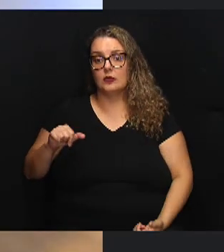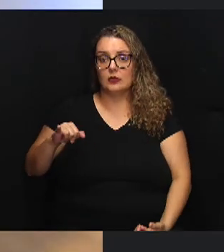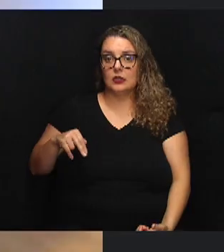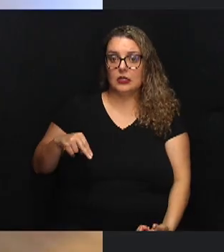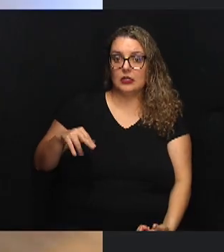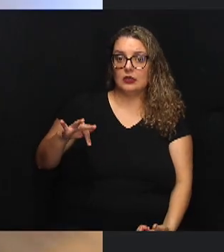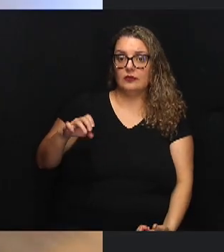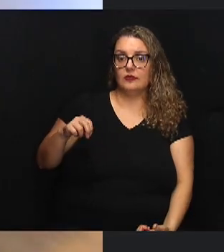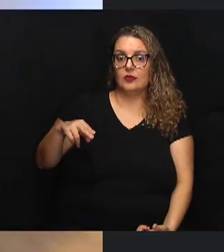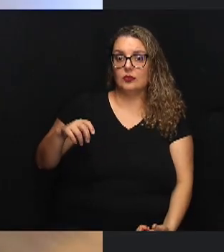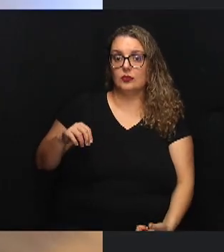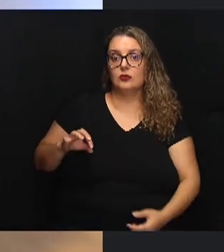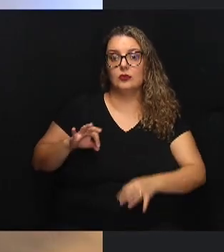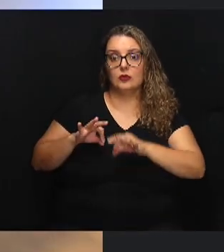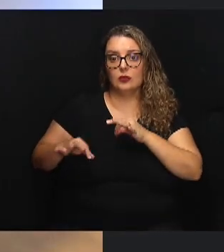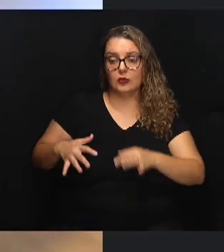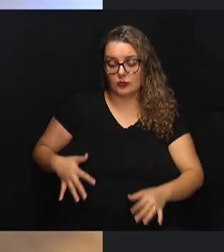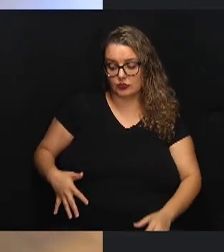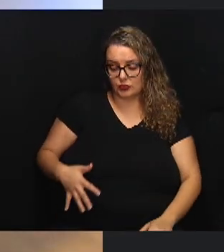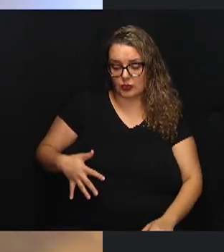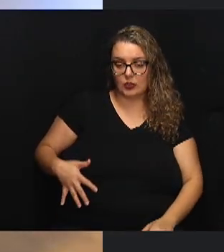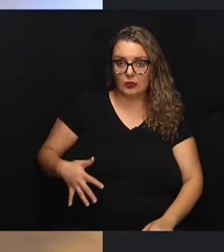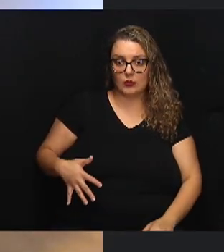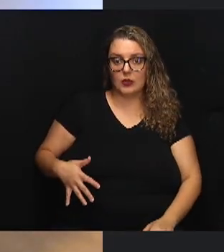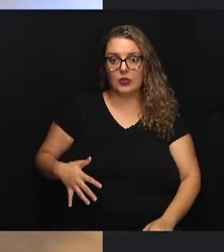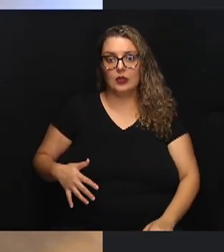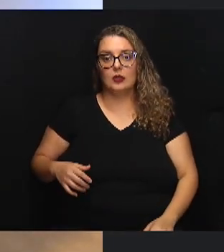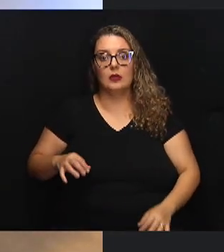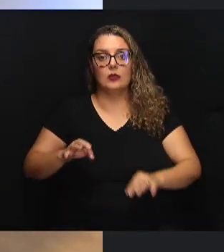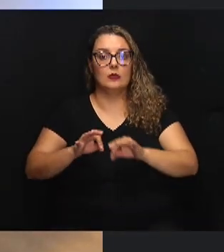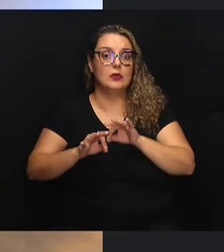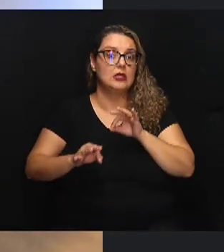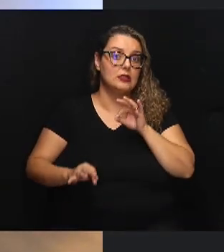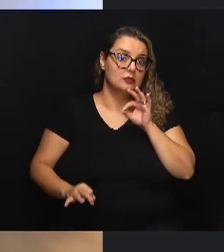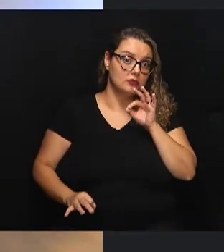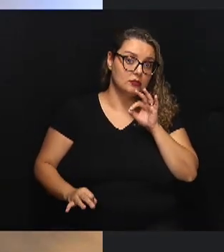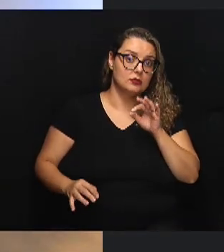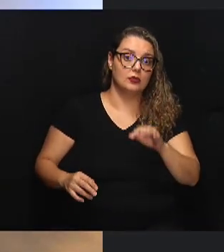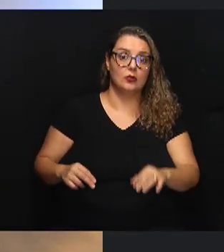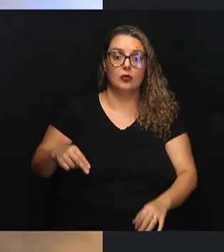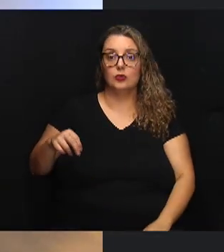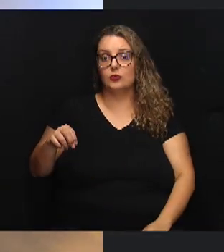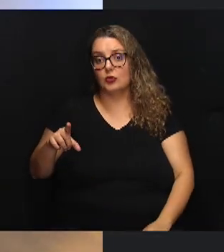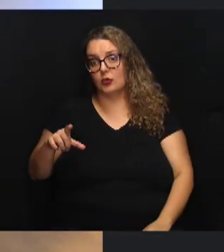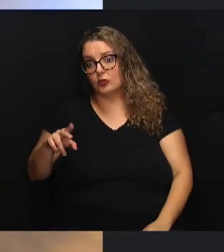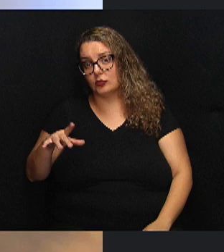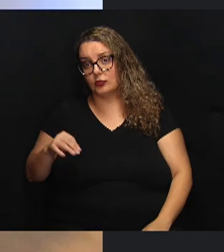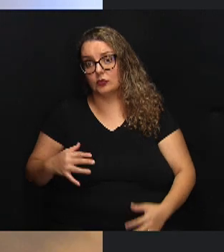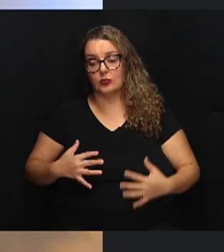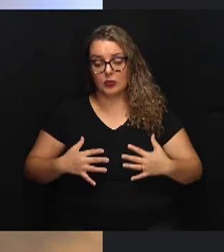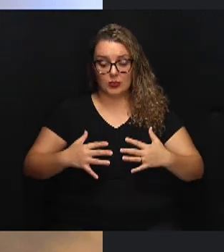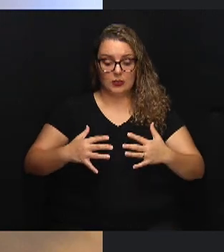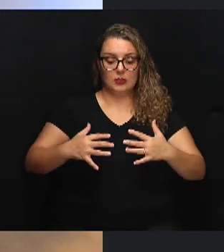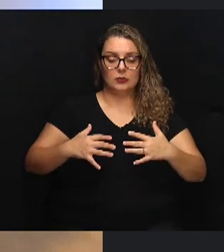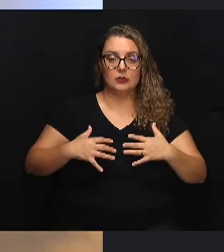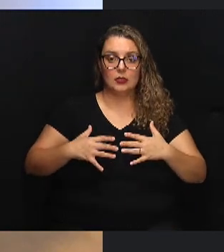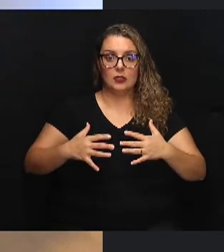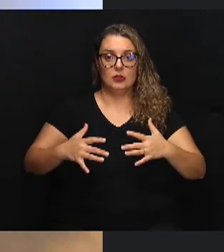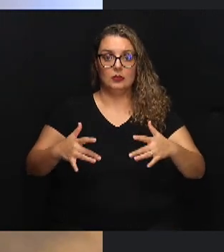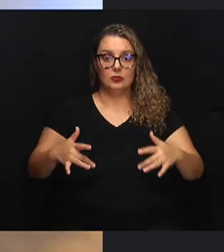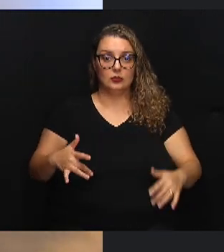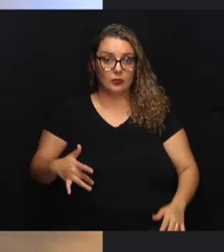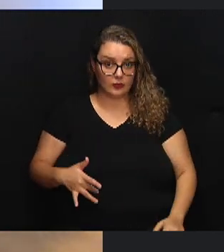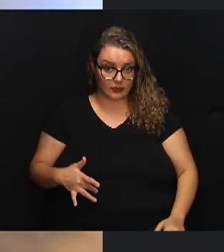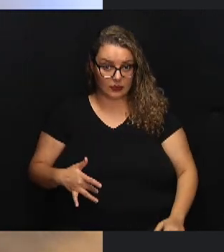fora ali da região, né? Um linfonodo mais à distância, um nódulo pulmonar, um nódulo no fígado, que são os